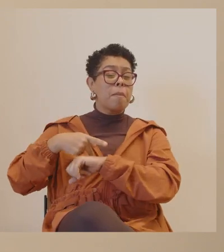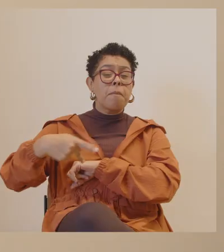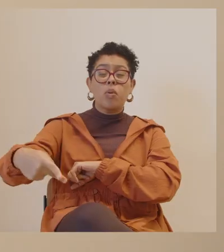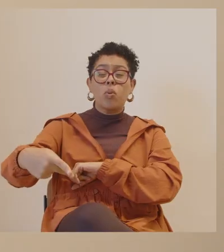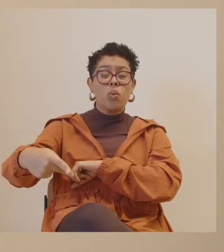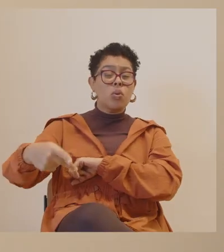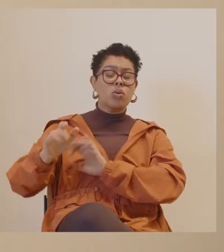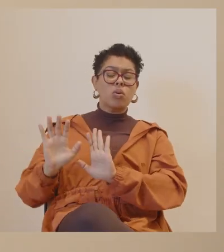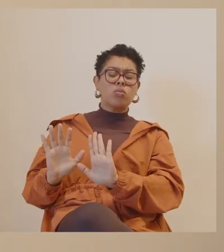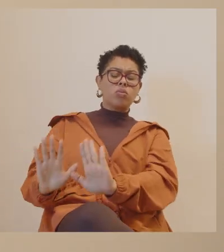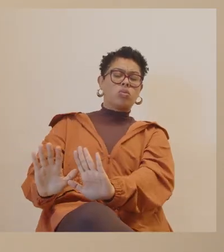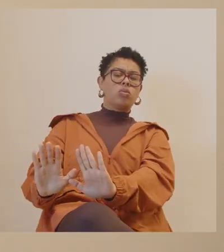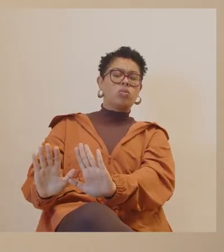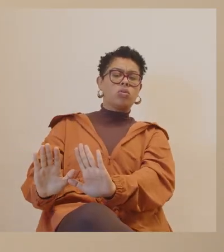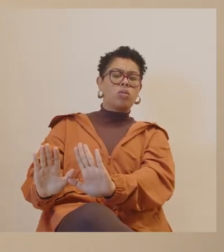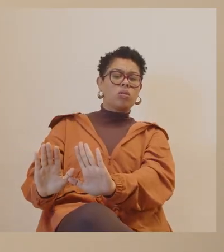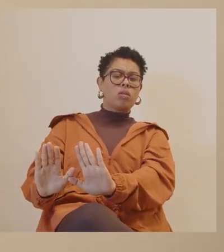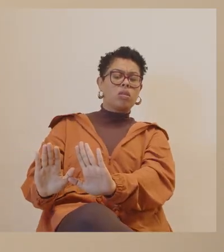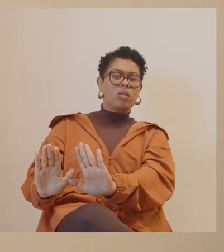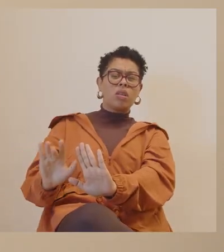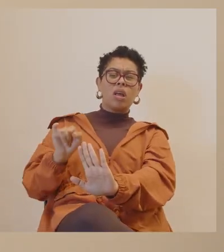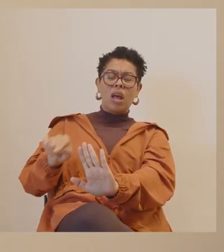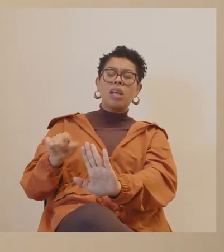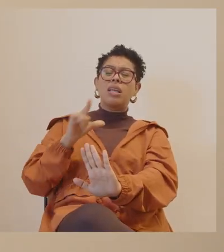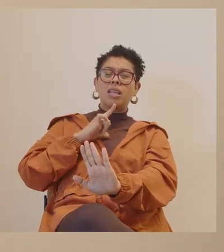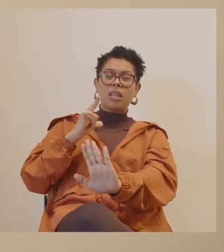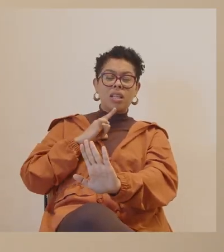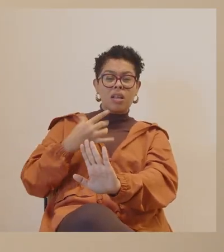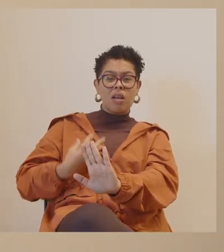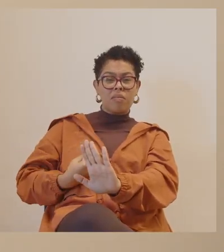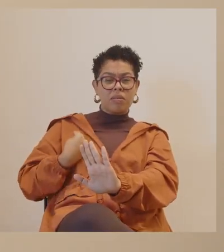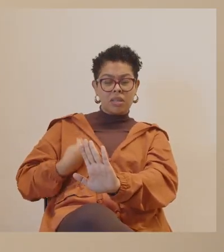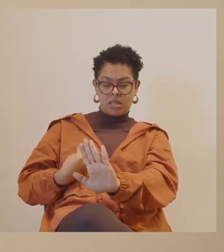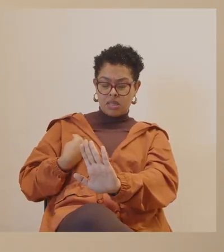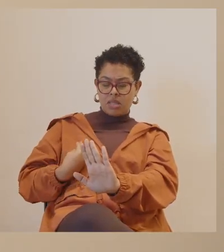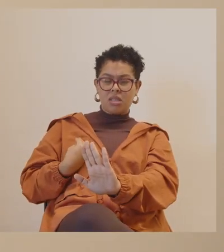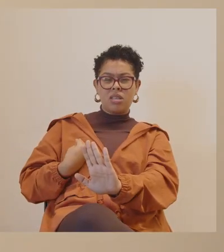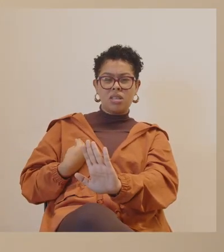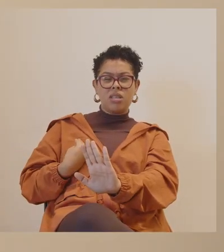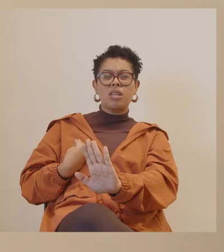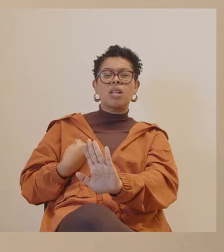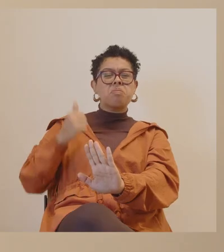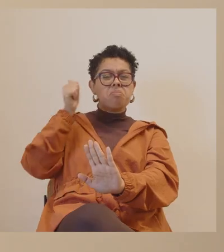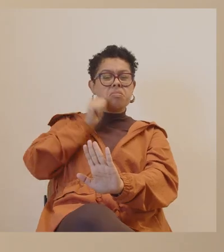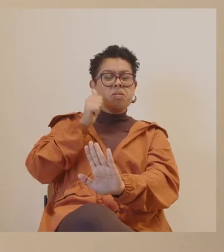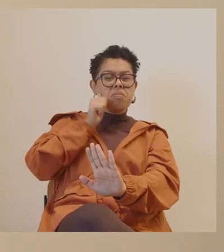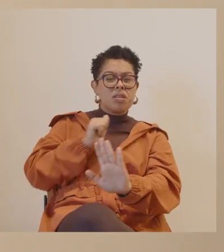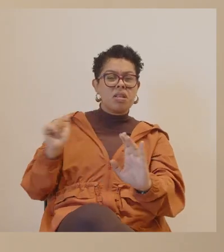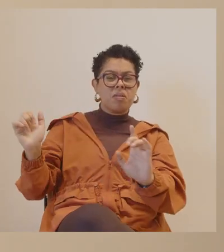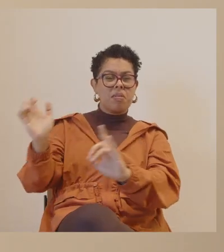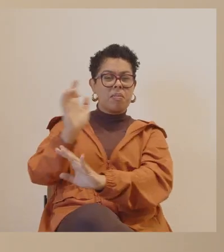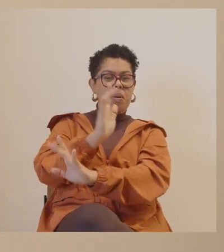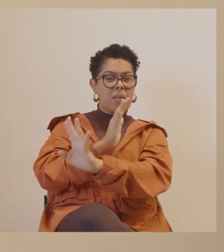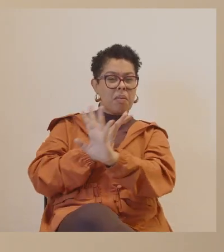onde figuram, enfim, circulam essas figuras femininas, né, etc., e